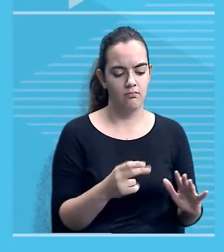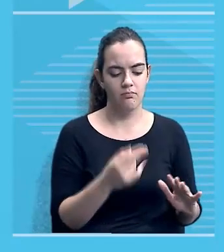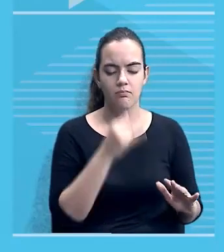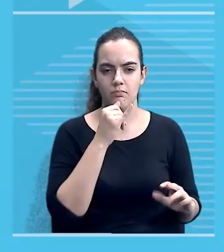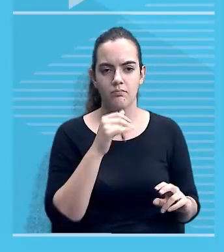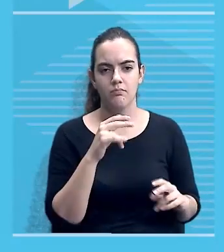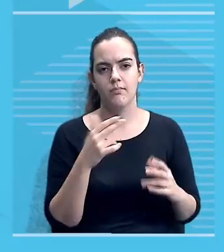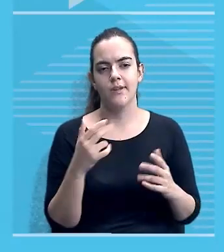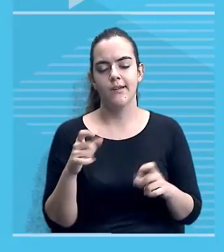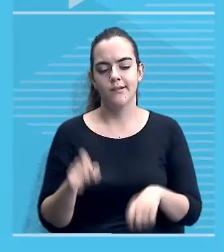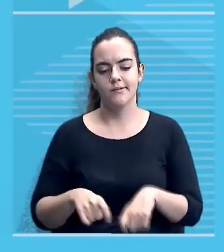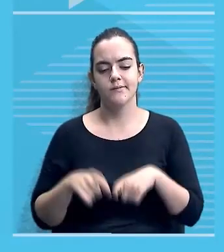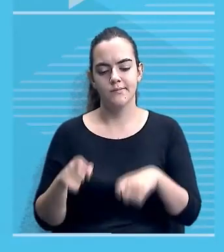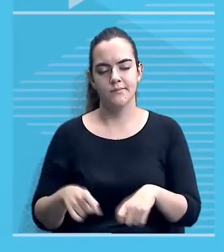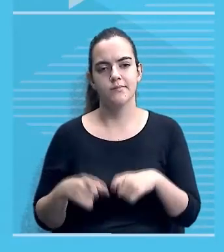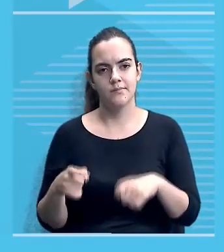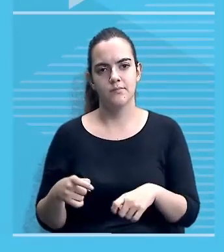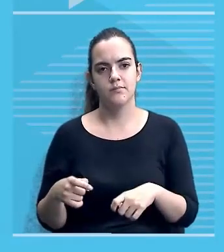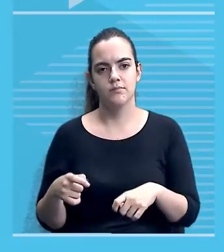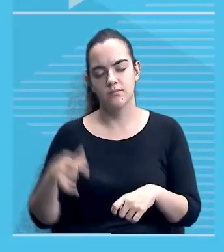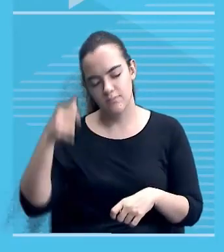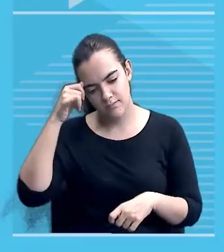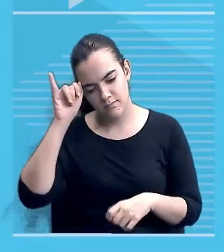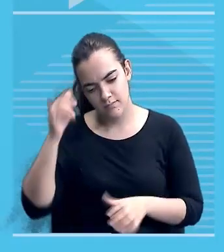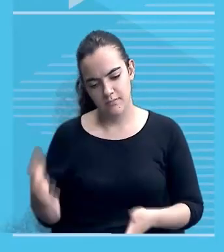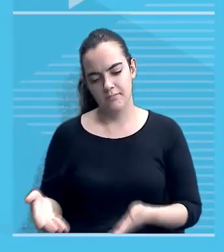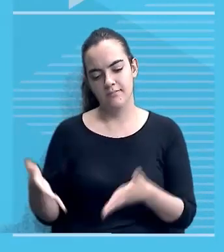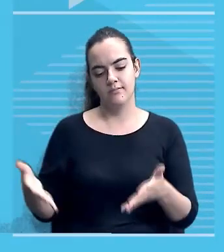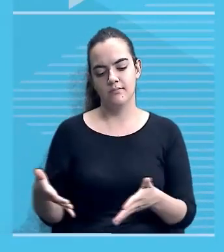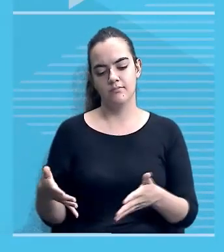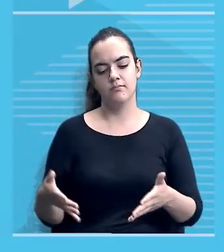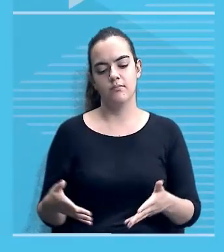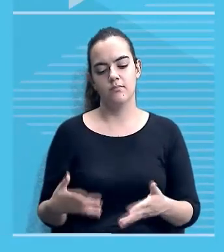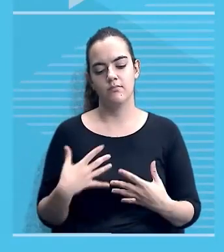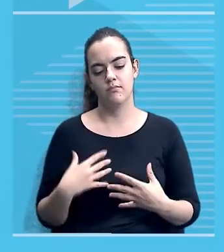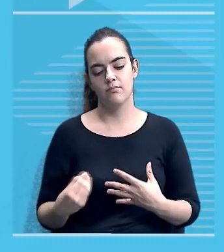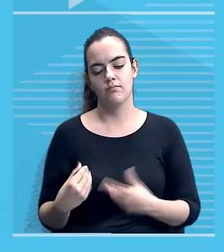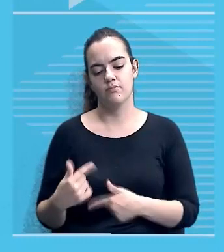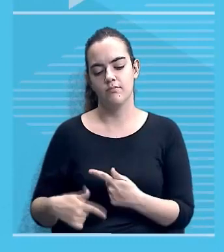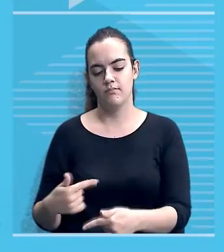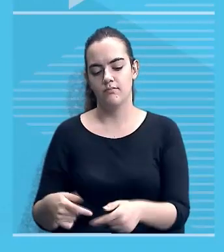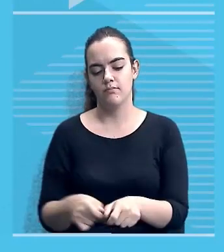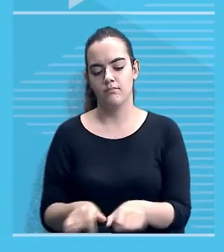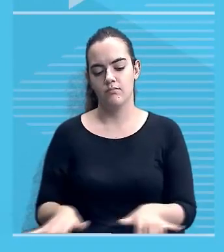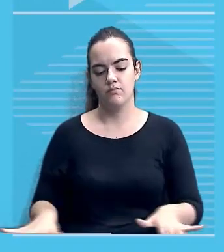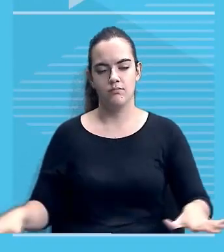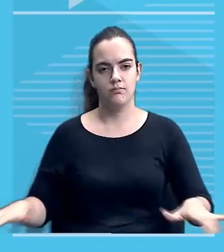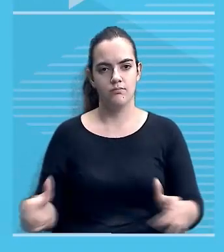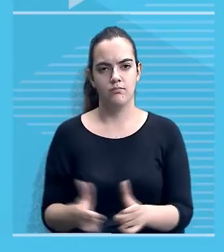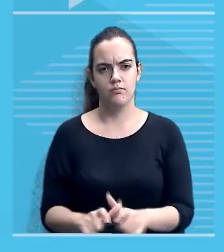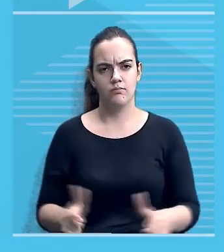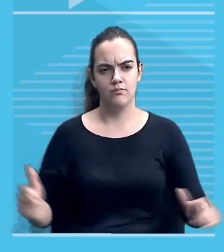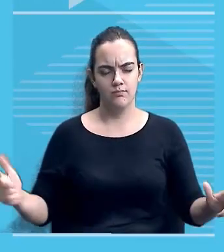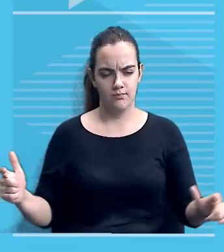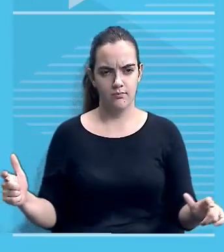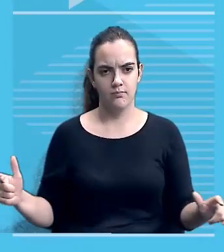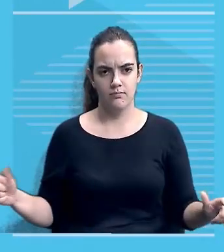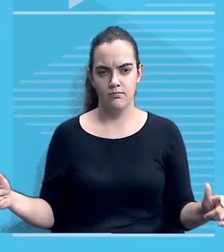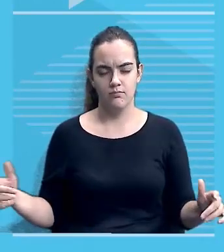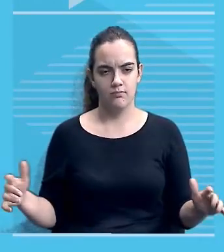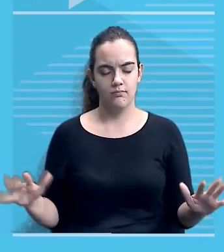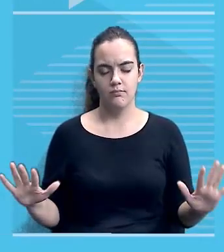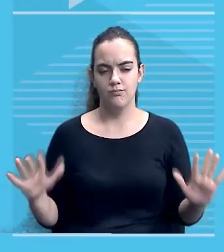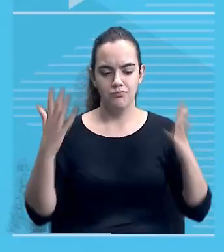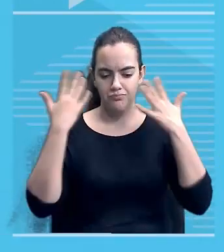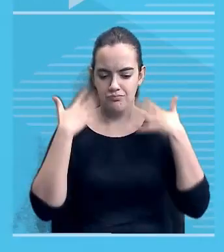gado não uma cidade planejada Ela já foi mentalizada ela já foi idealizada né para ser